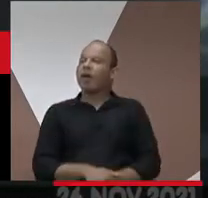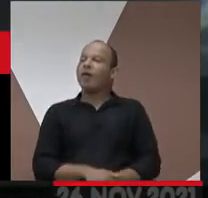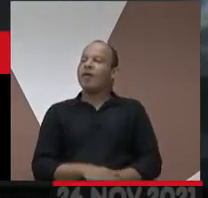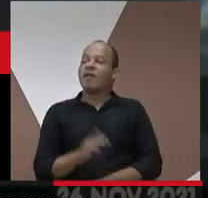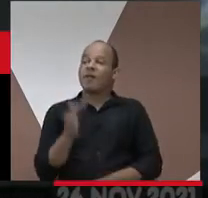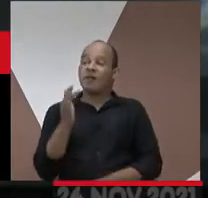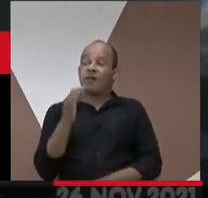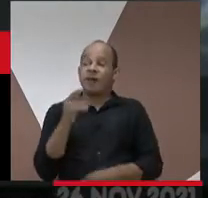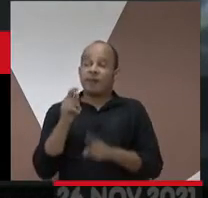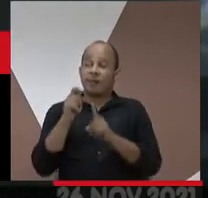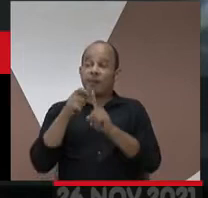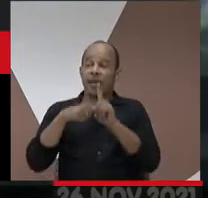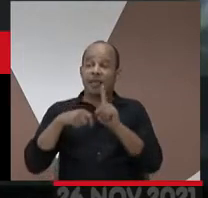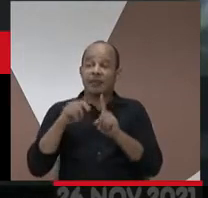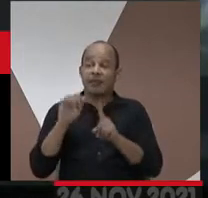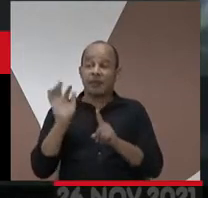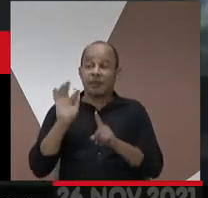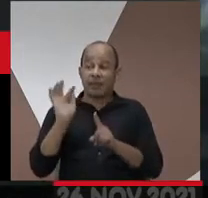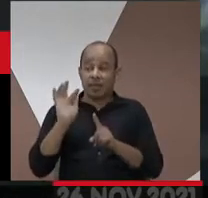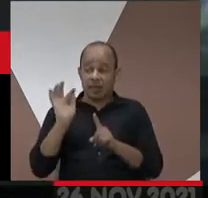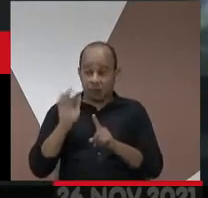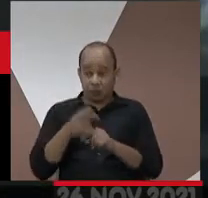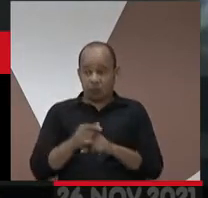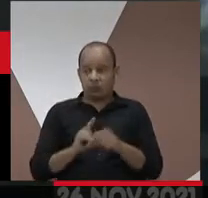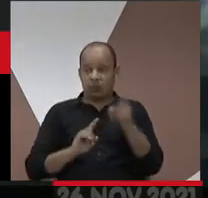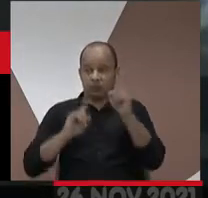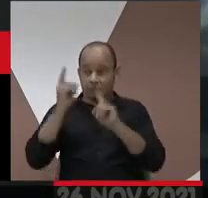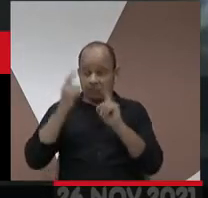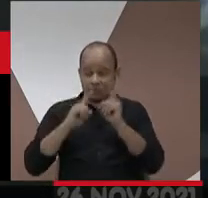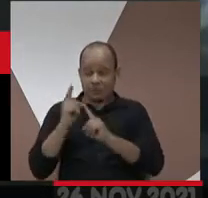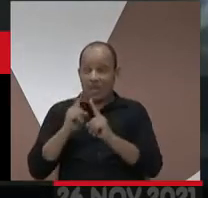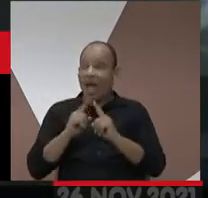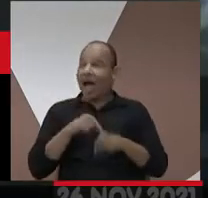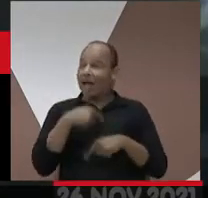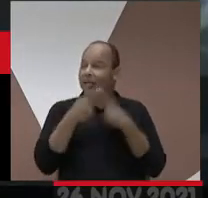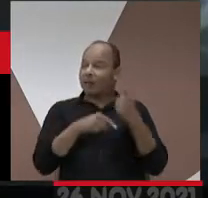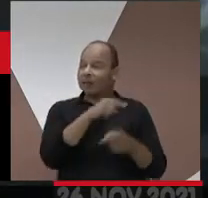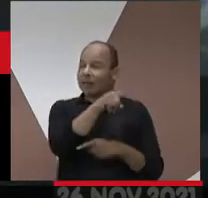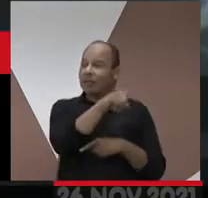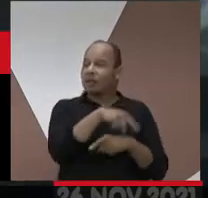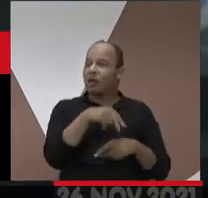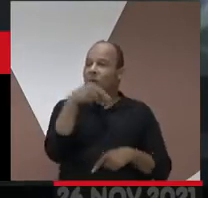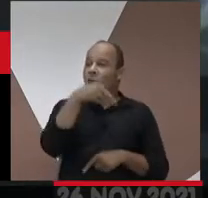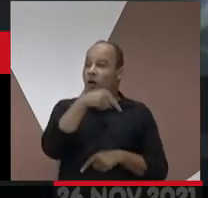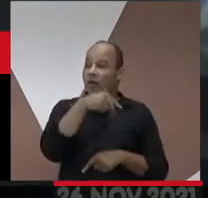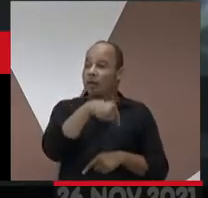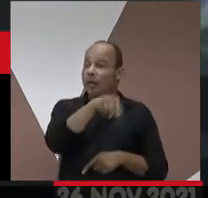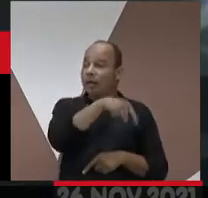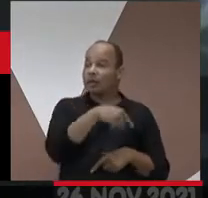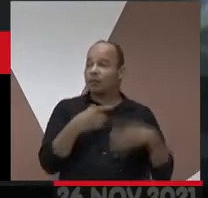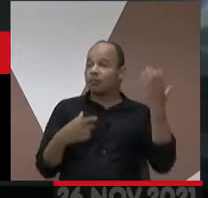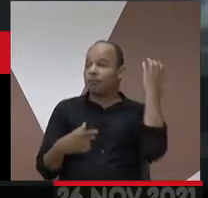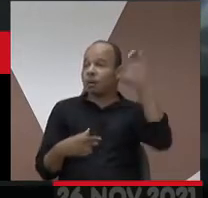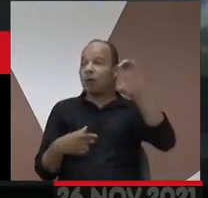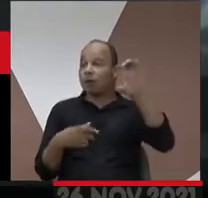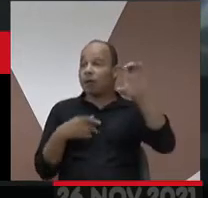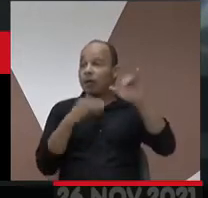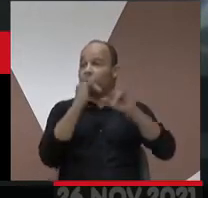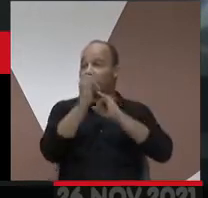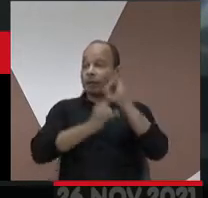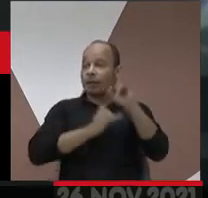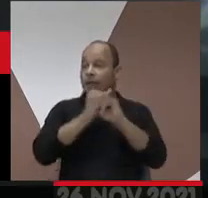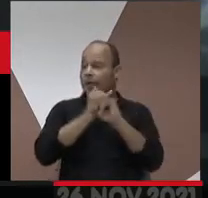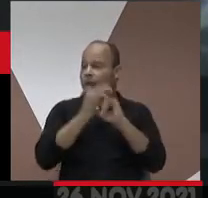esse relatório na internet. Nós fizemos uma análise em 3 dias e